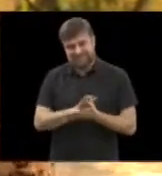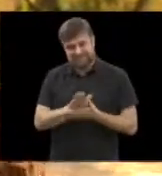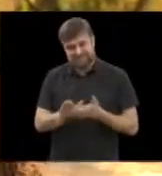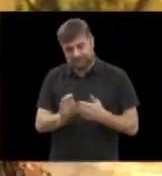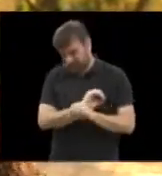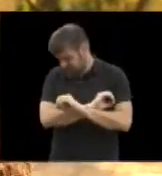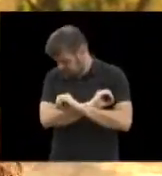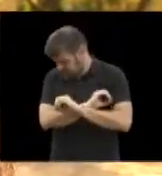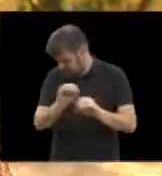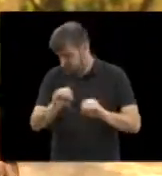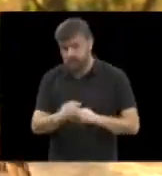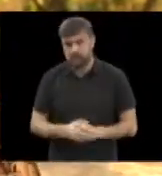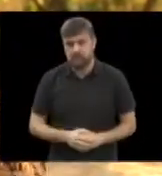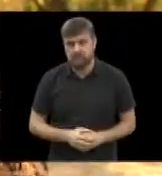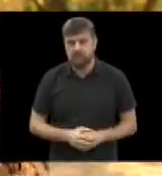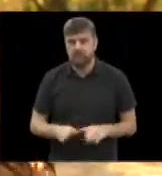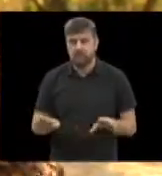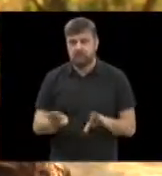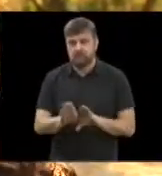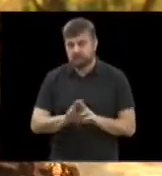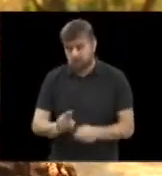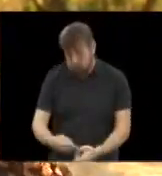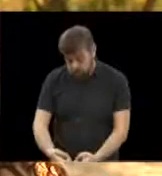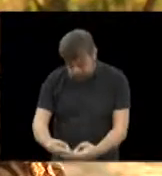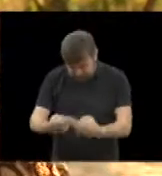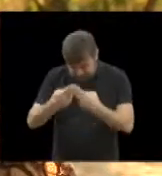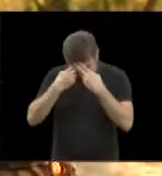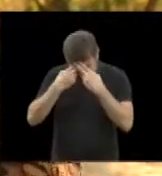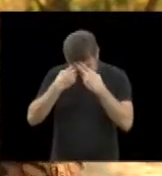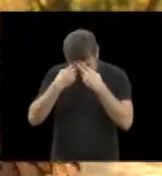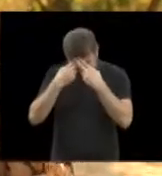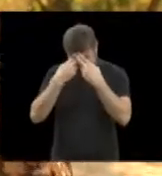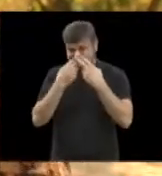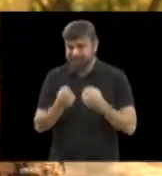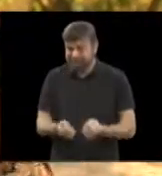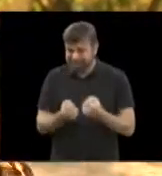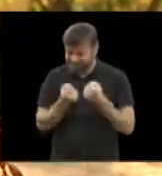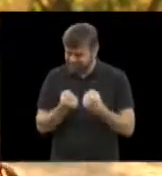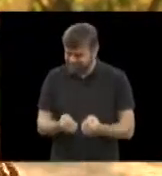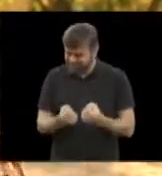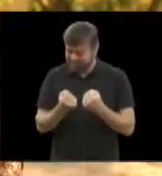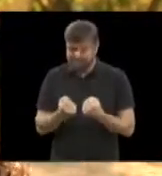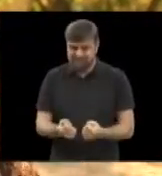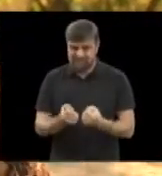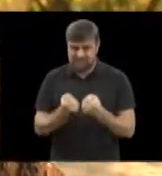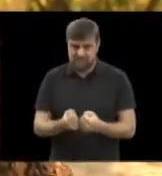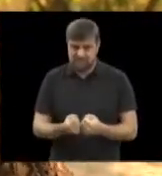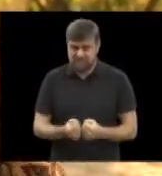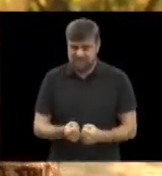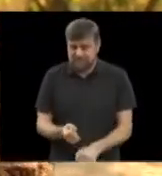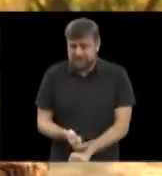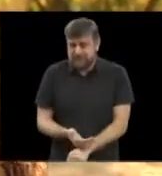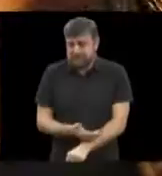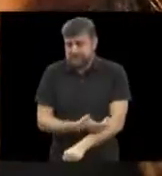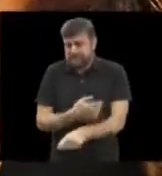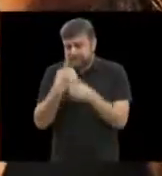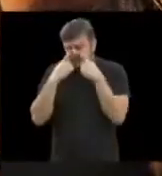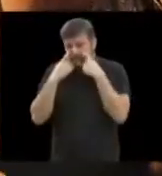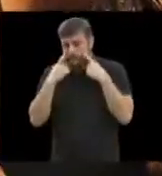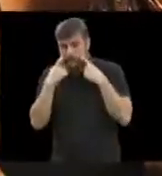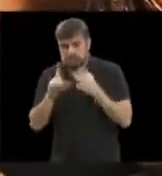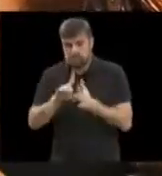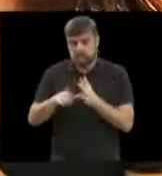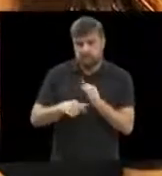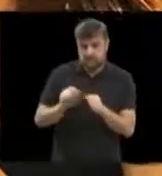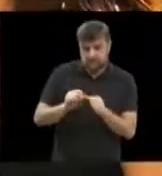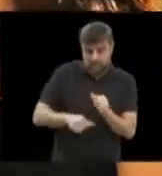então, daí também muito frustrante, né? Muito pesado, né? A carga emocional, né? Depois que a gente fez o